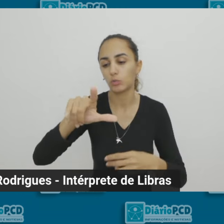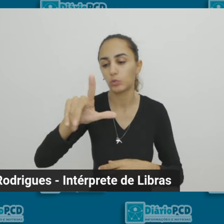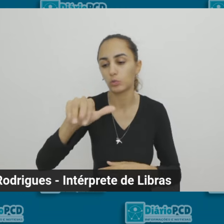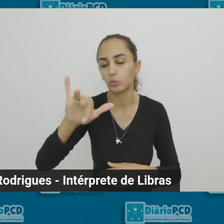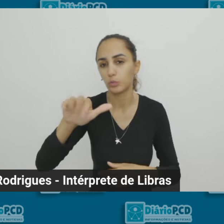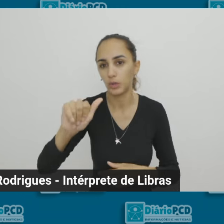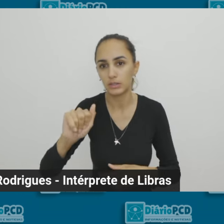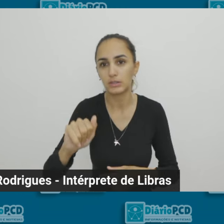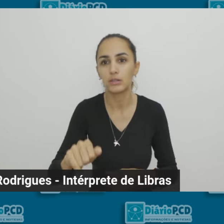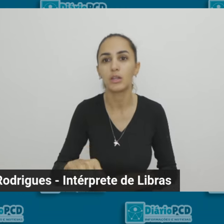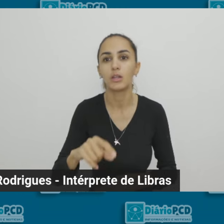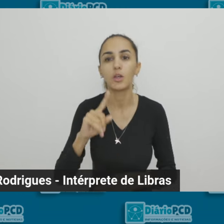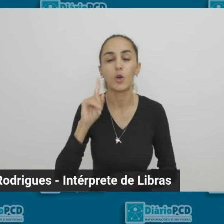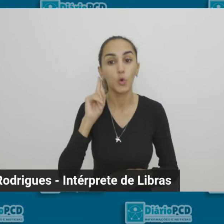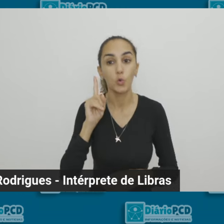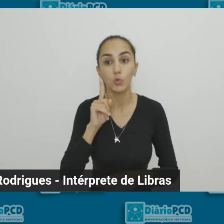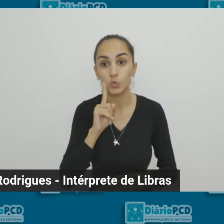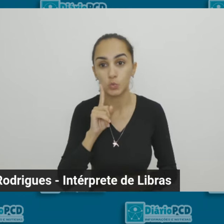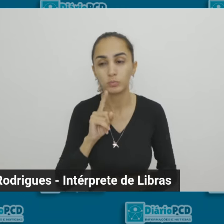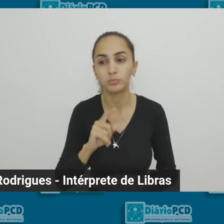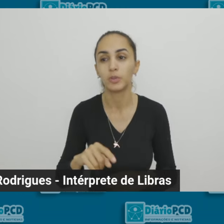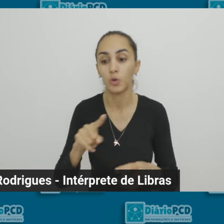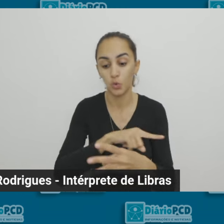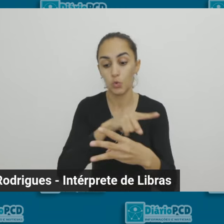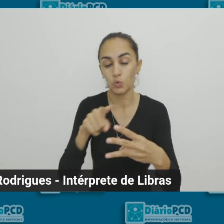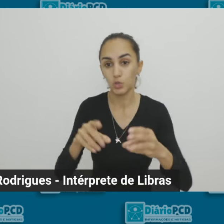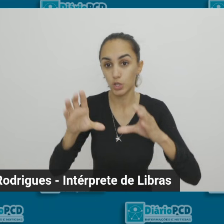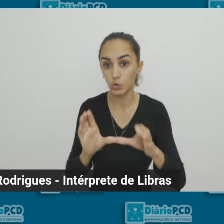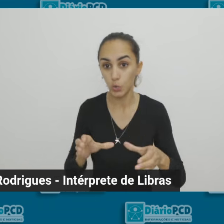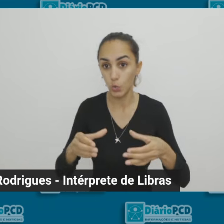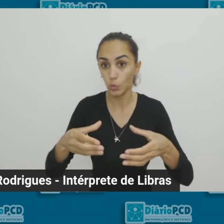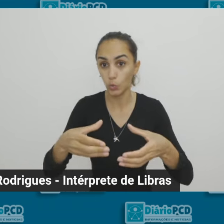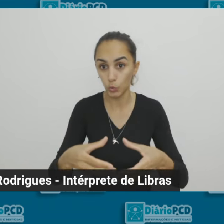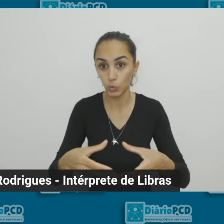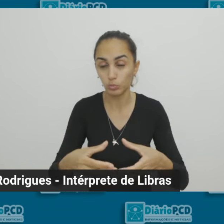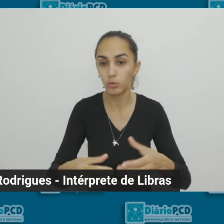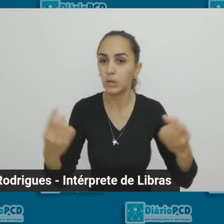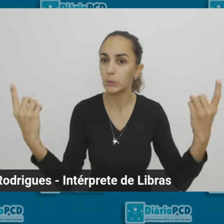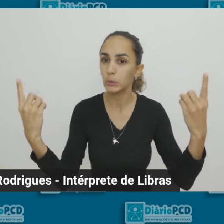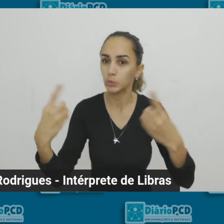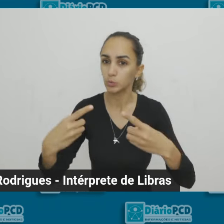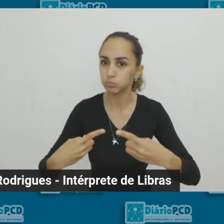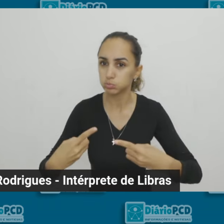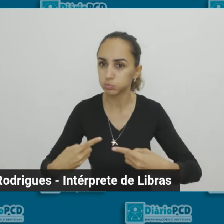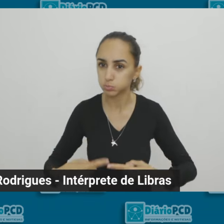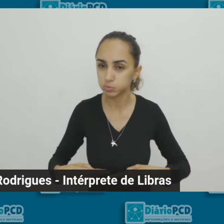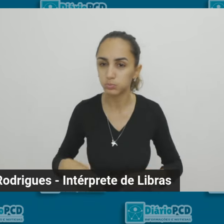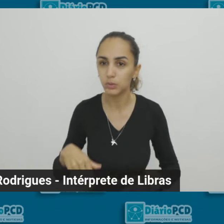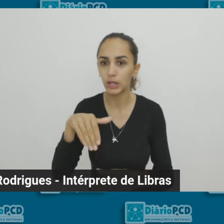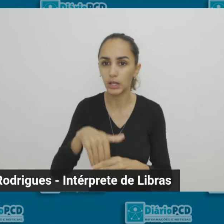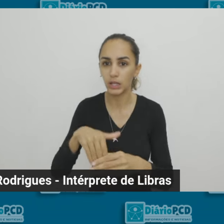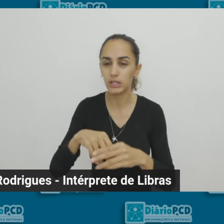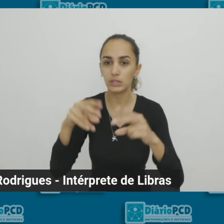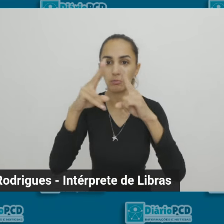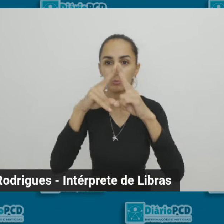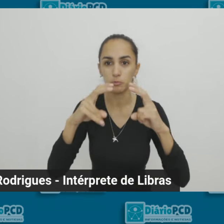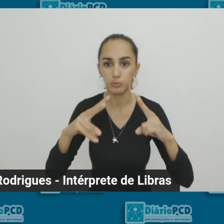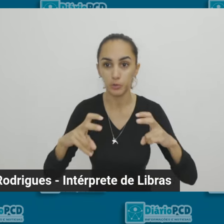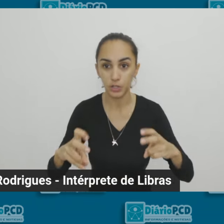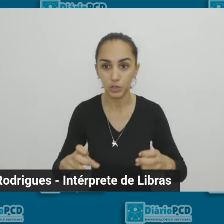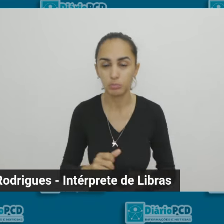deficiência auditiva. Os três juntos formam um coletivo que disputa as eleições em Florianópolis. E a Denise tem para a